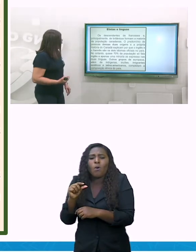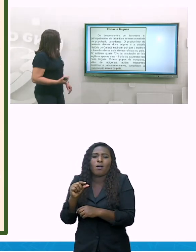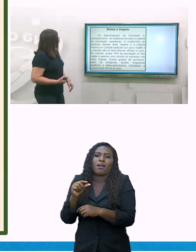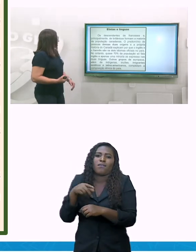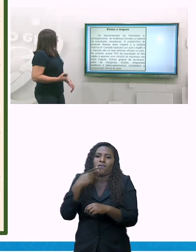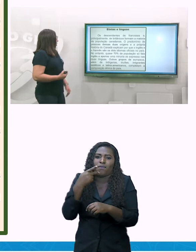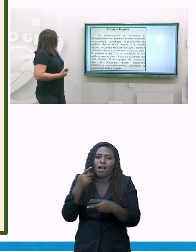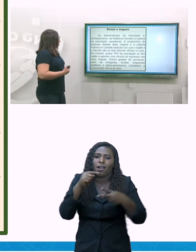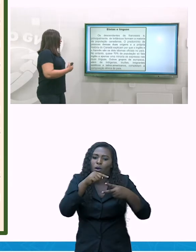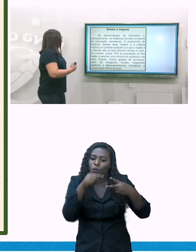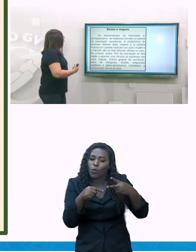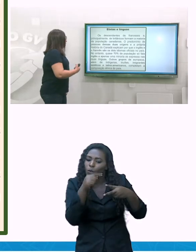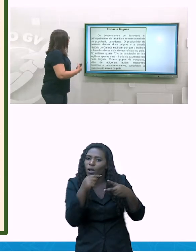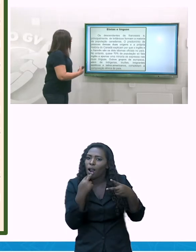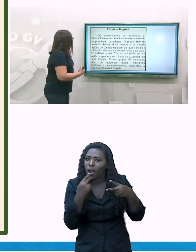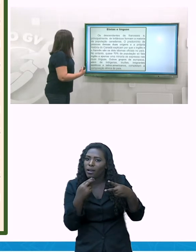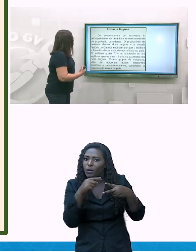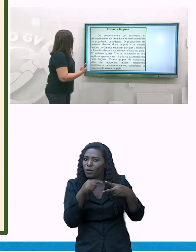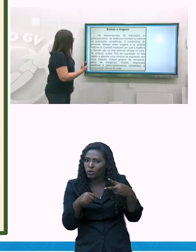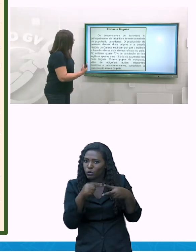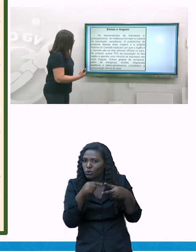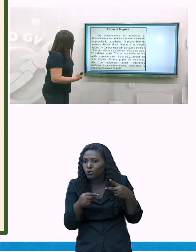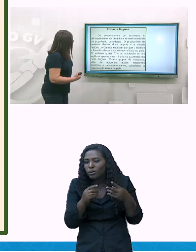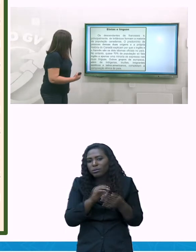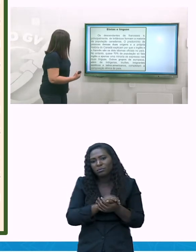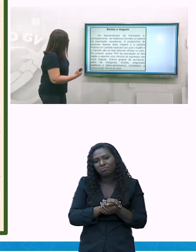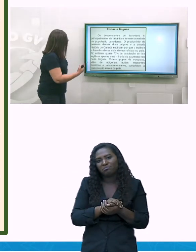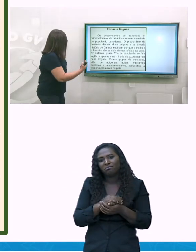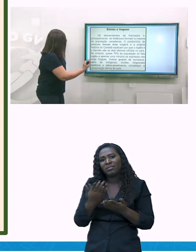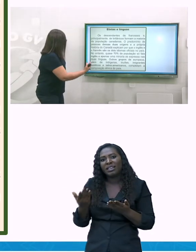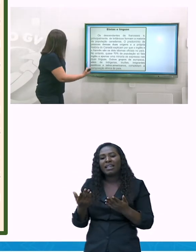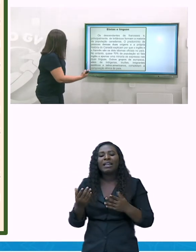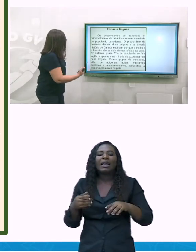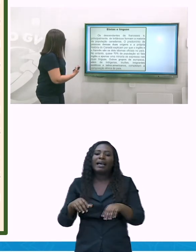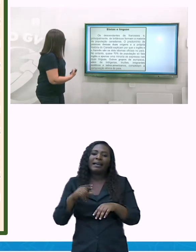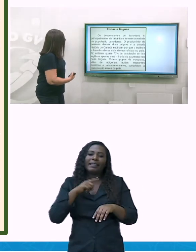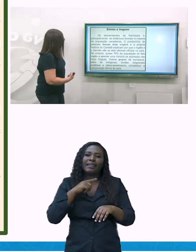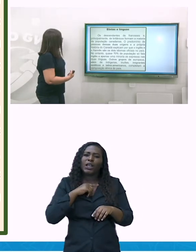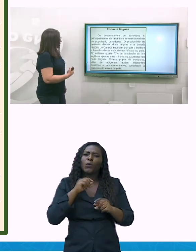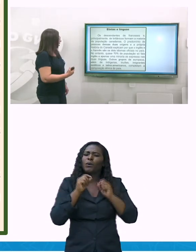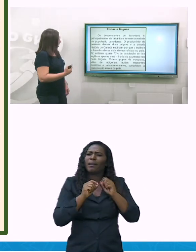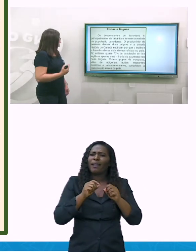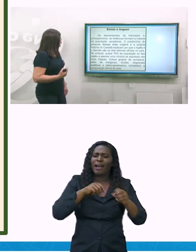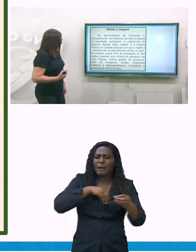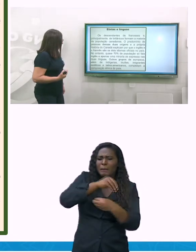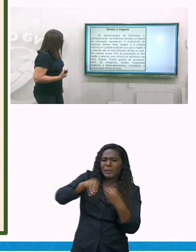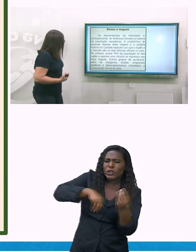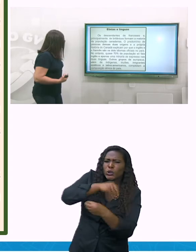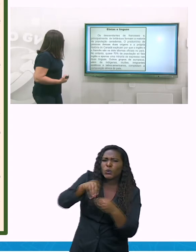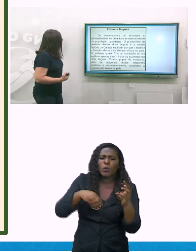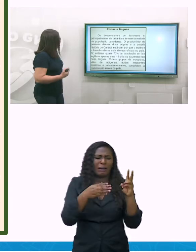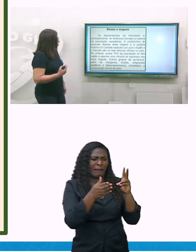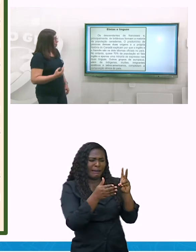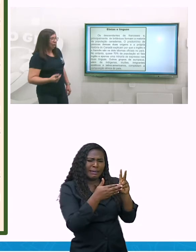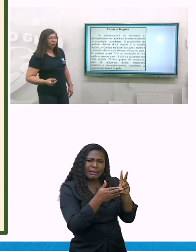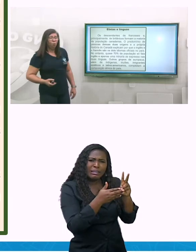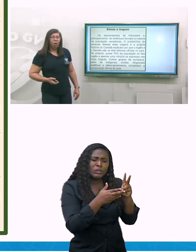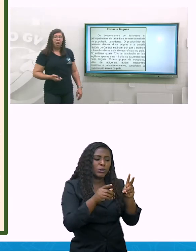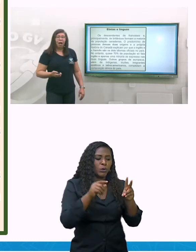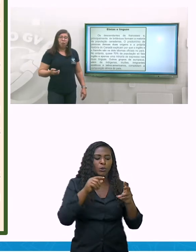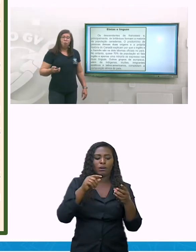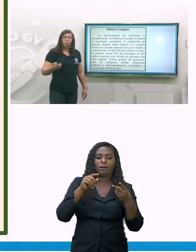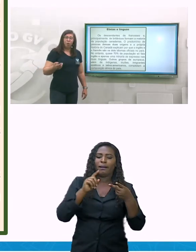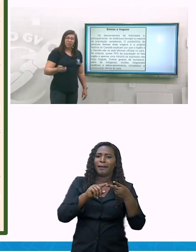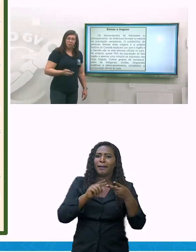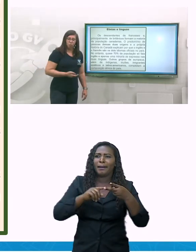indígenas e inuits e imigrantes asiáticos e latino-americanos, completam